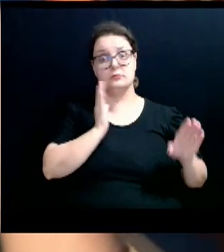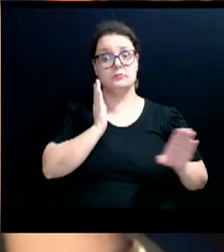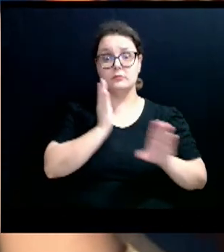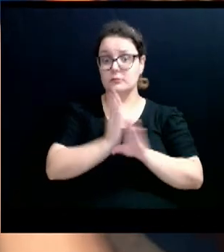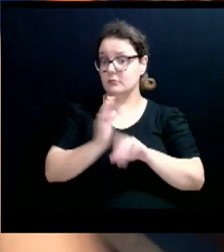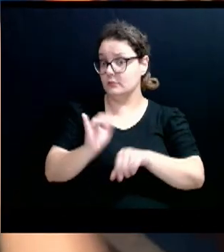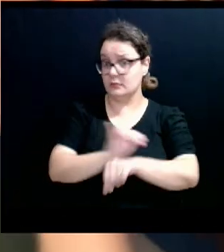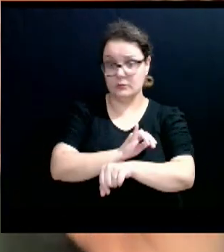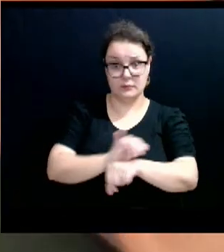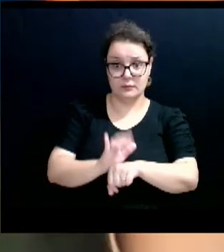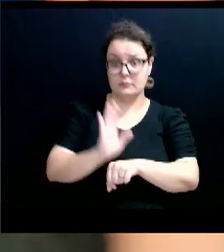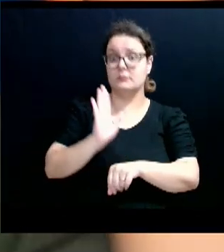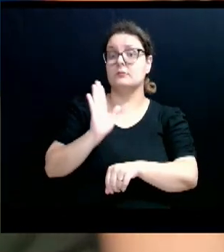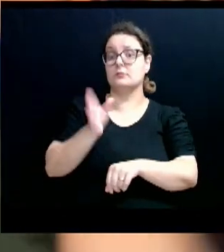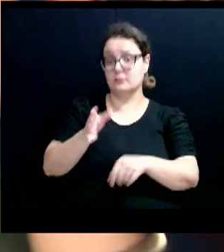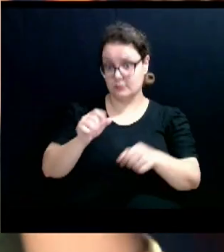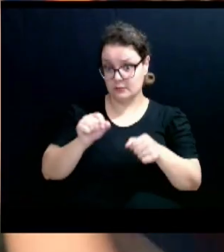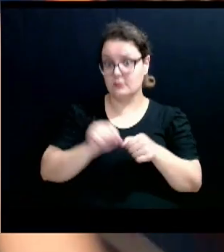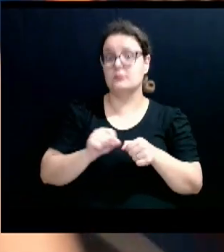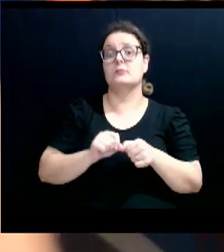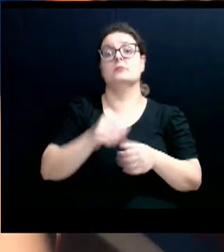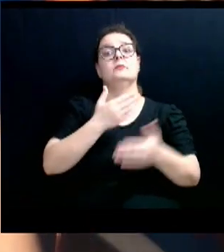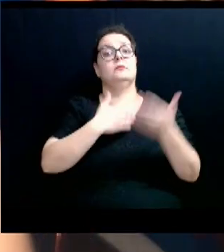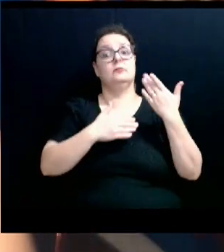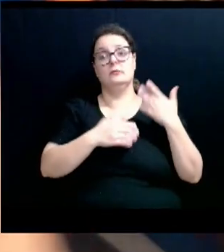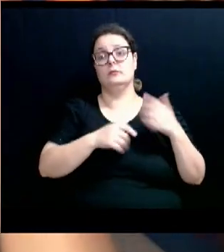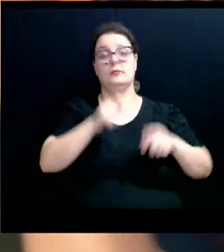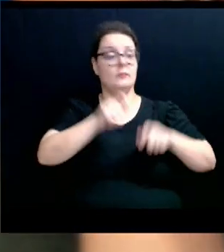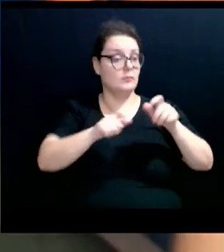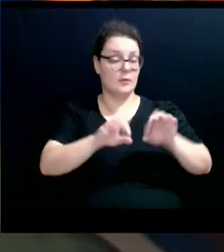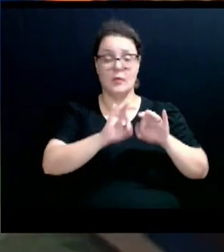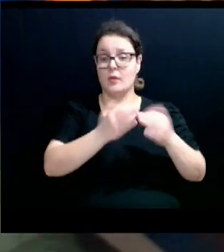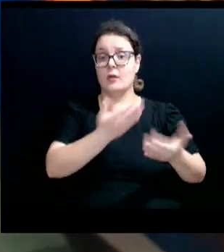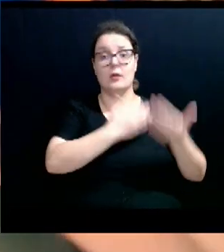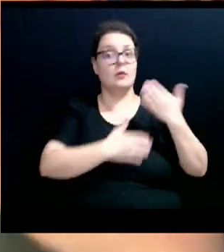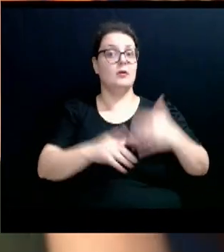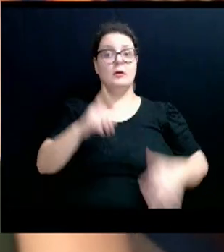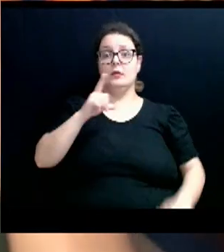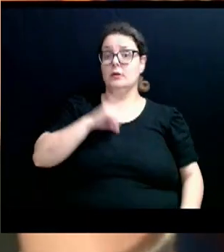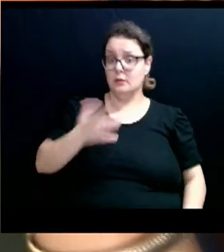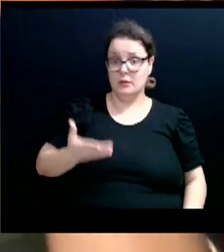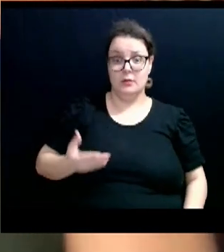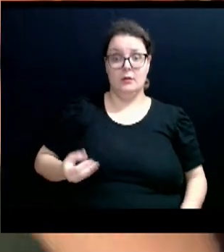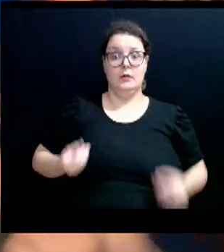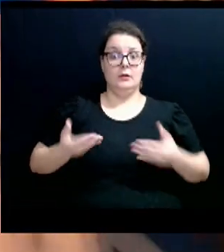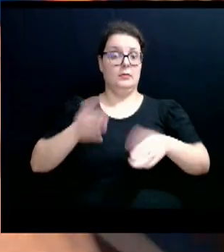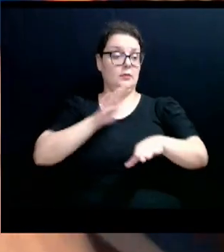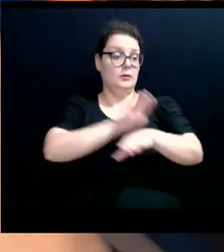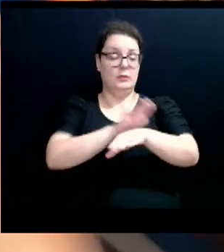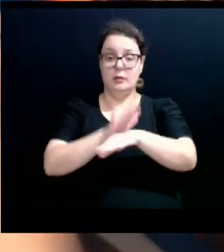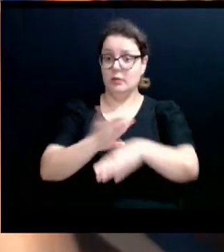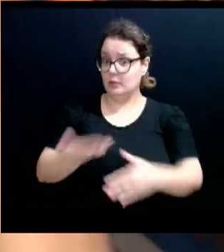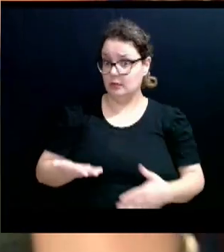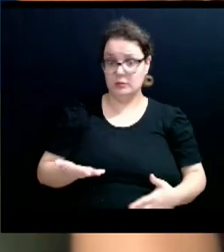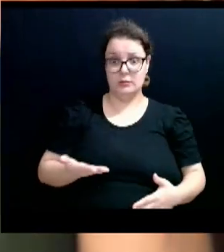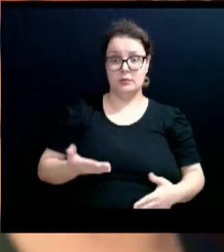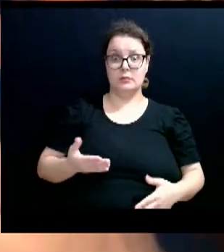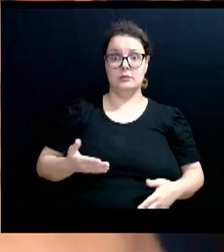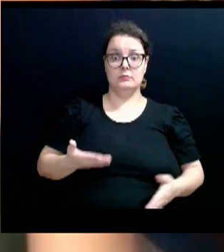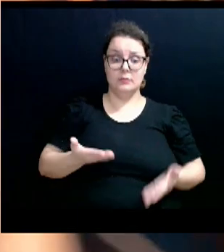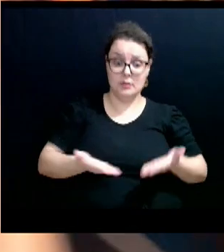você já fez ou que pessoas da sua família têm para te ajudar, para te mentorar, para